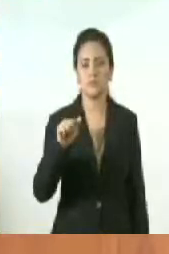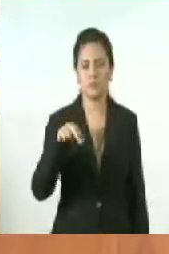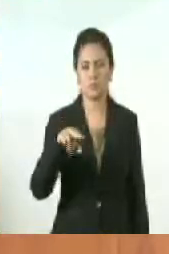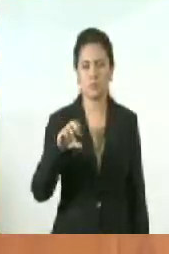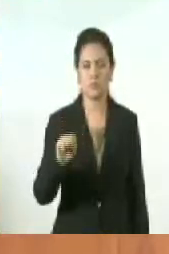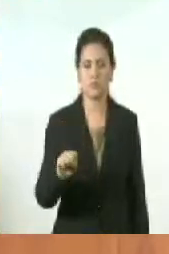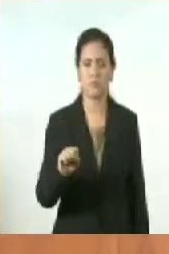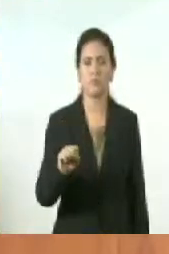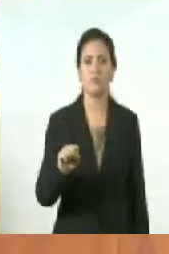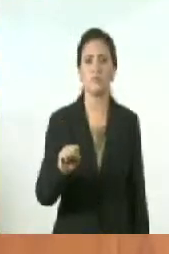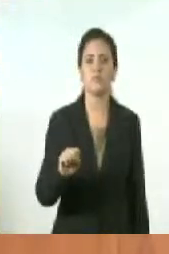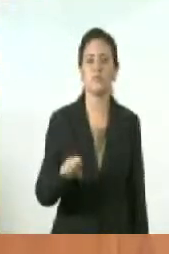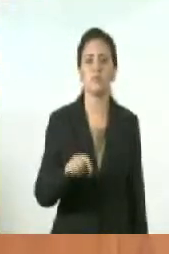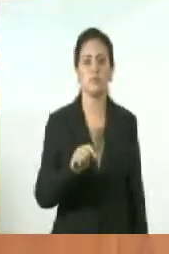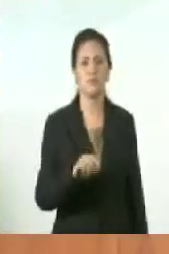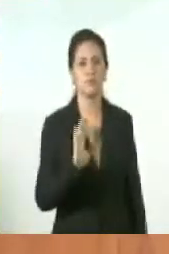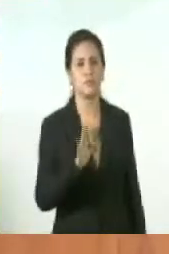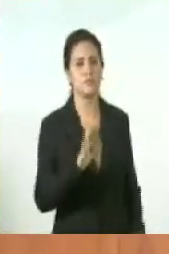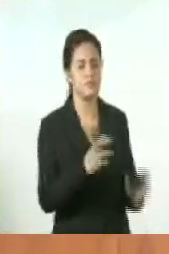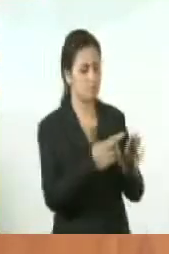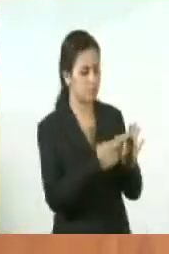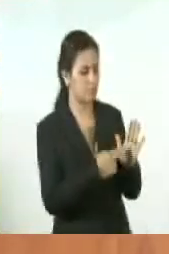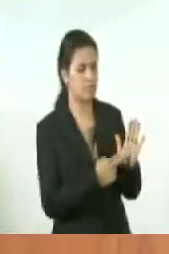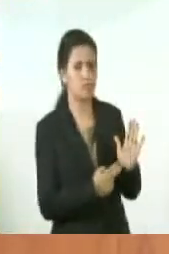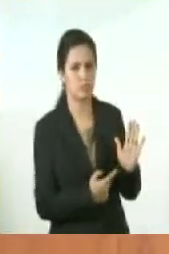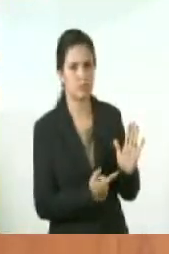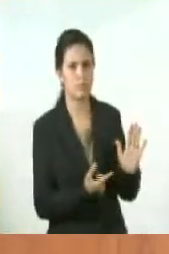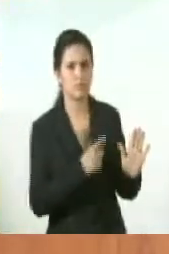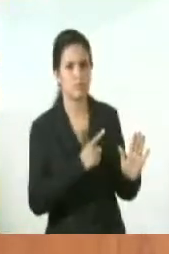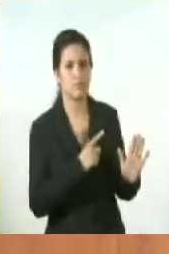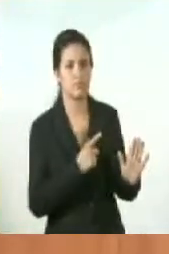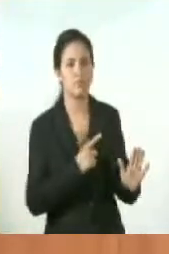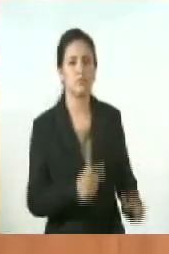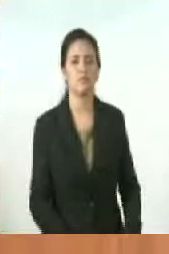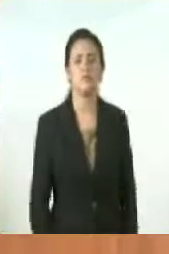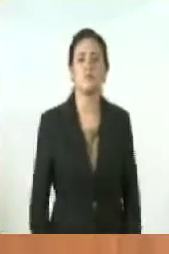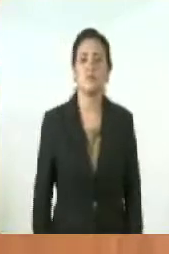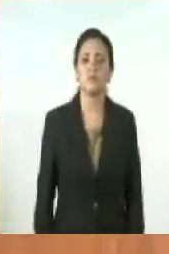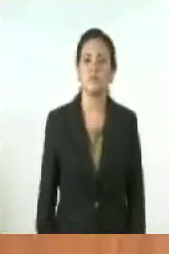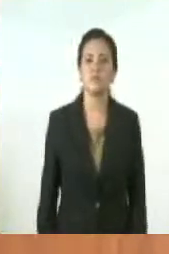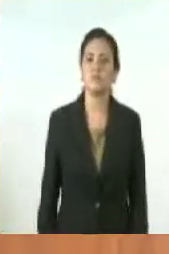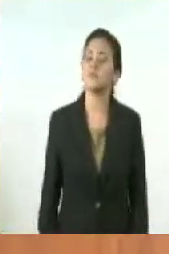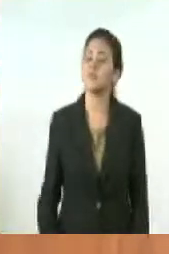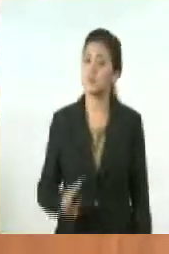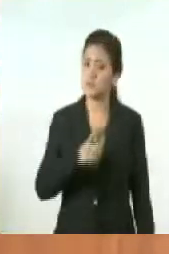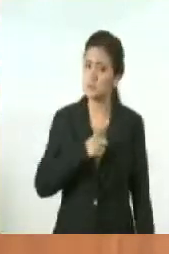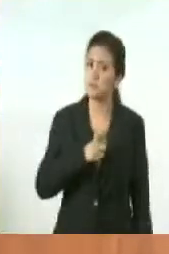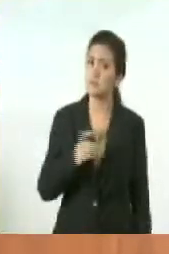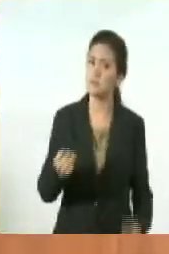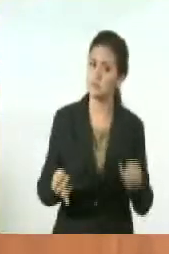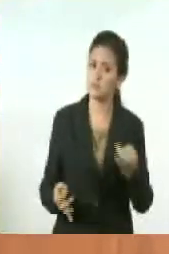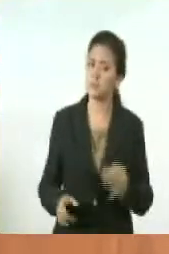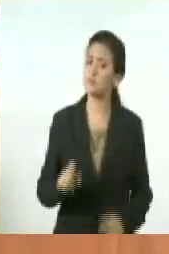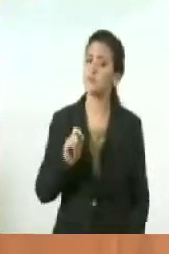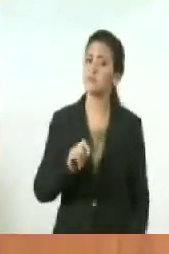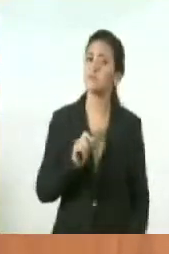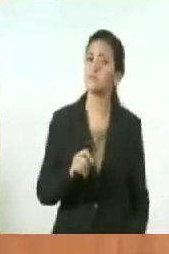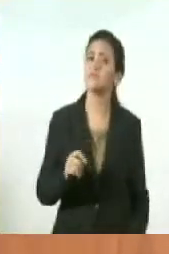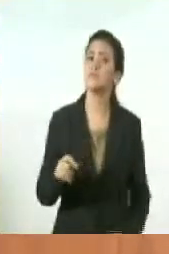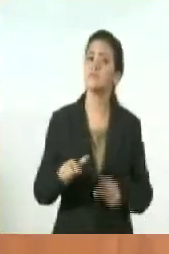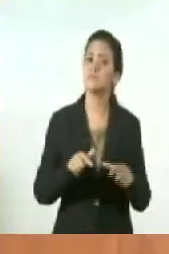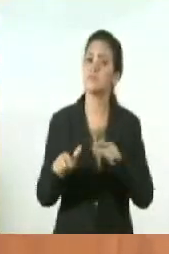condições constantes deste termo de referência. Então, tem lá a especificação do serviço que vai ser prestado, um por um,